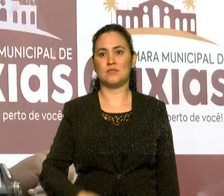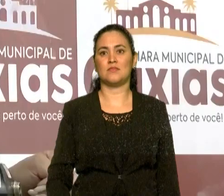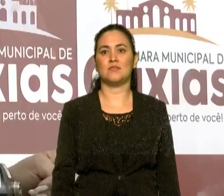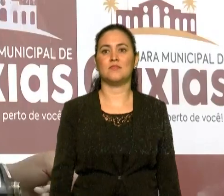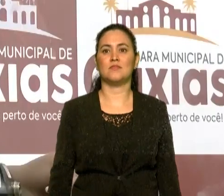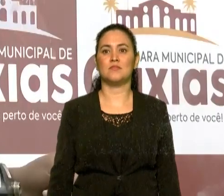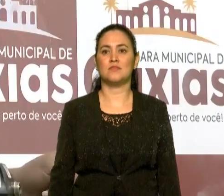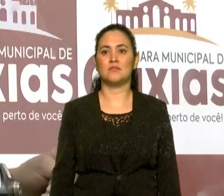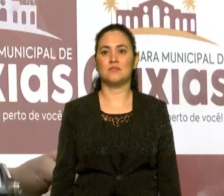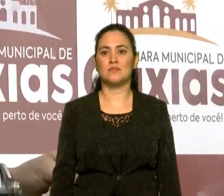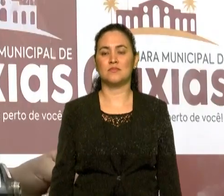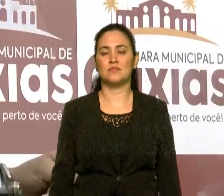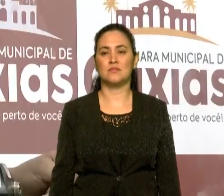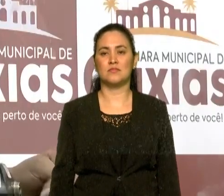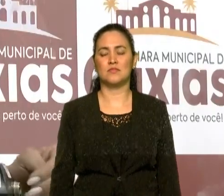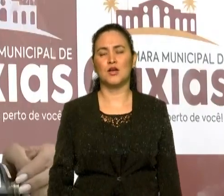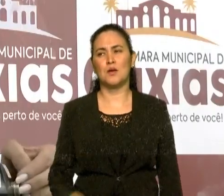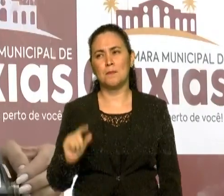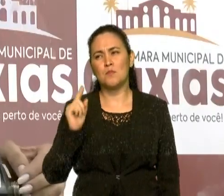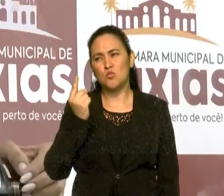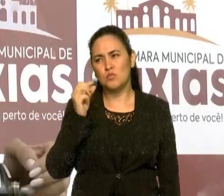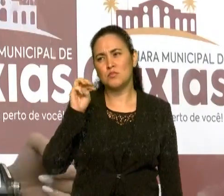mais um minuto para concluir a fala.